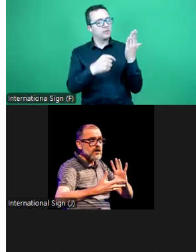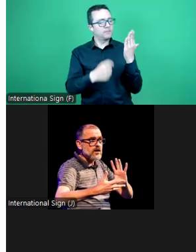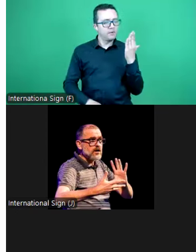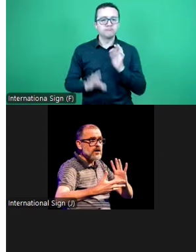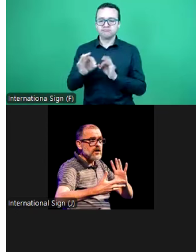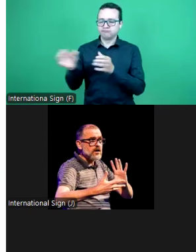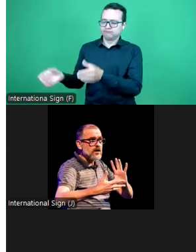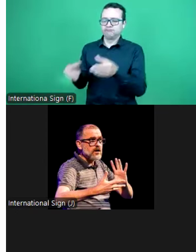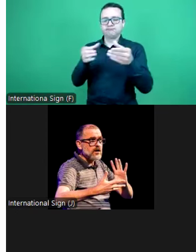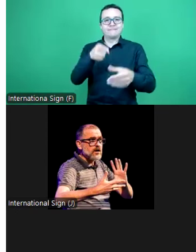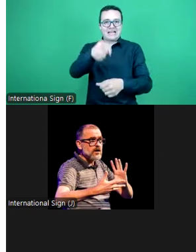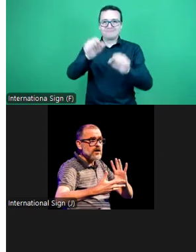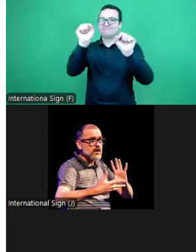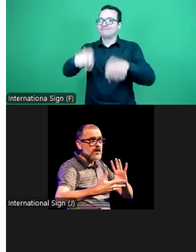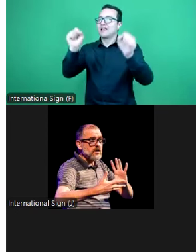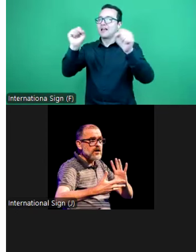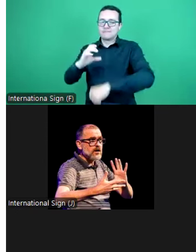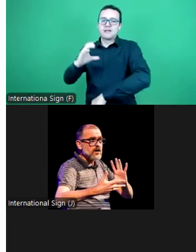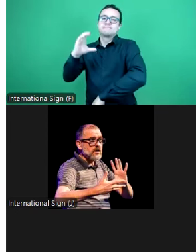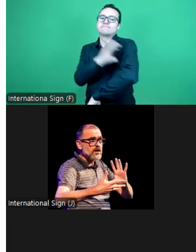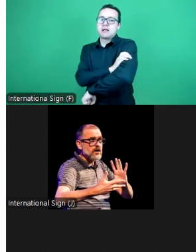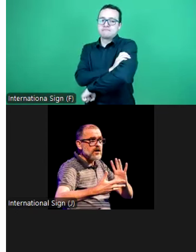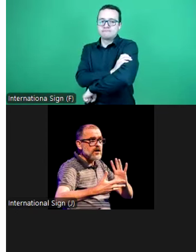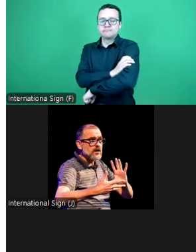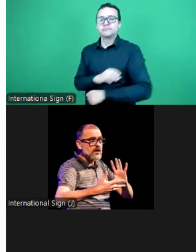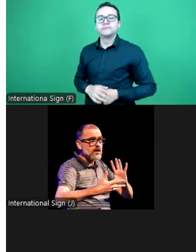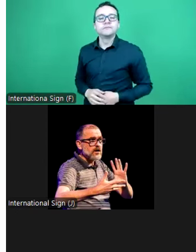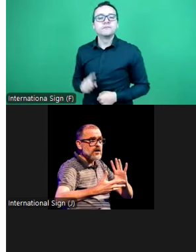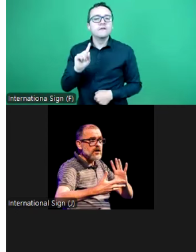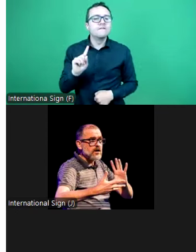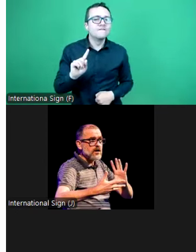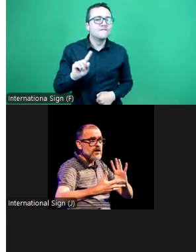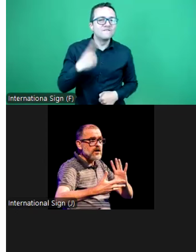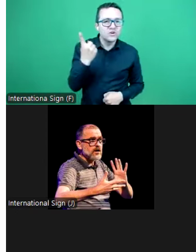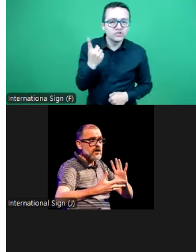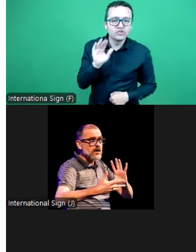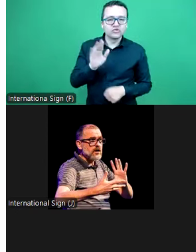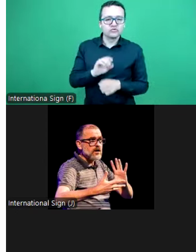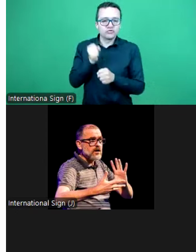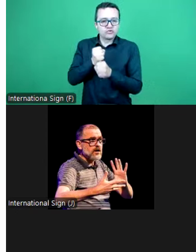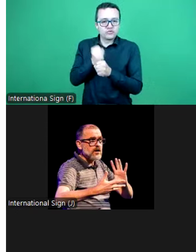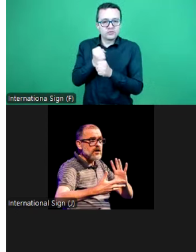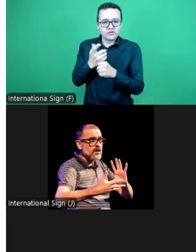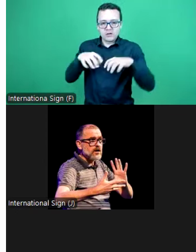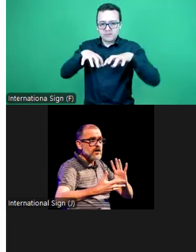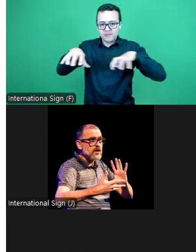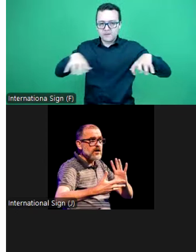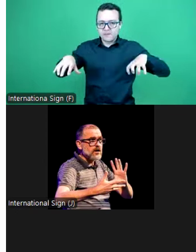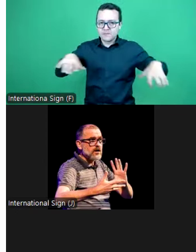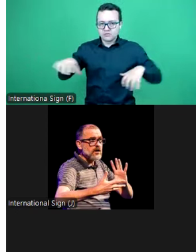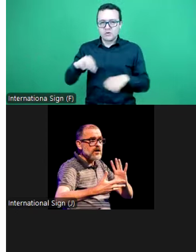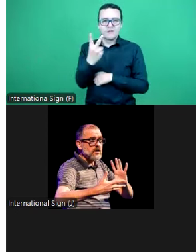Em relação ao diagnóstico de pressão arterial, primeiramente, nós fizemos